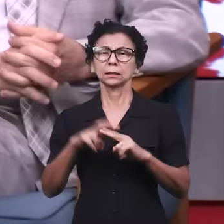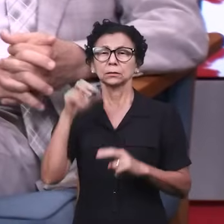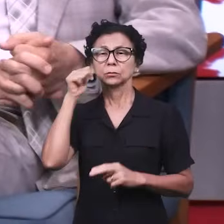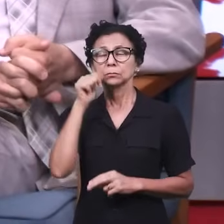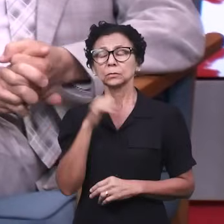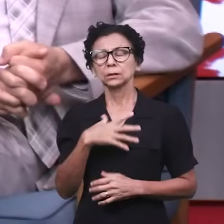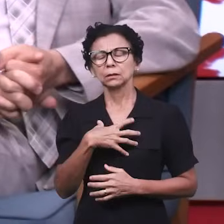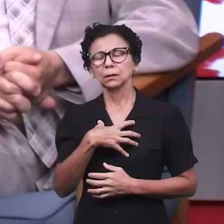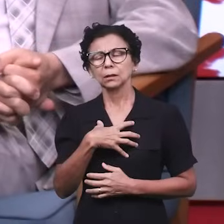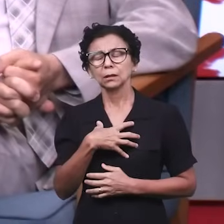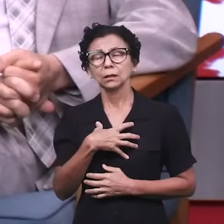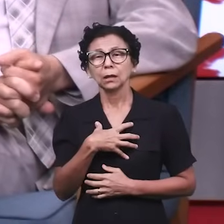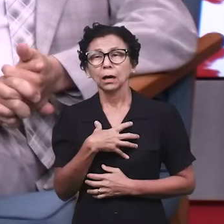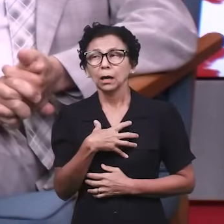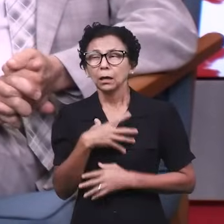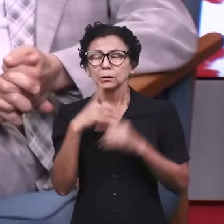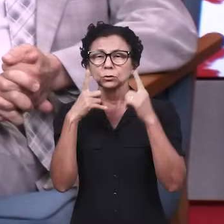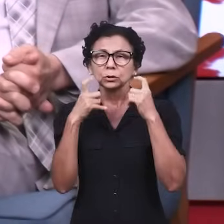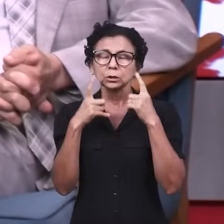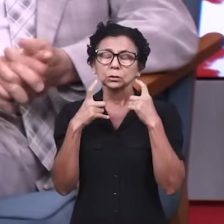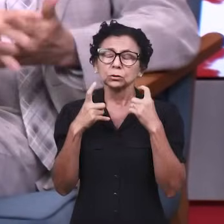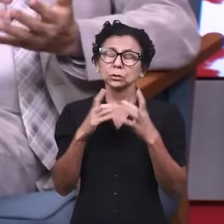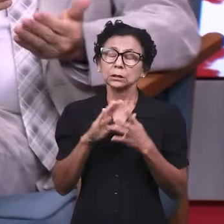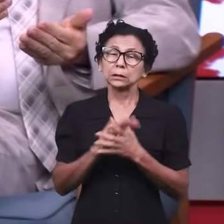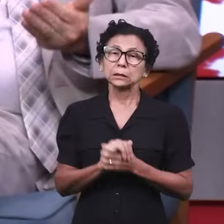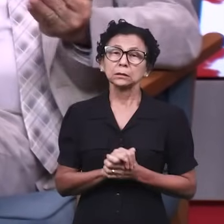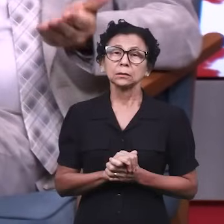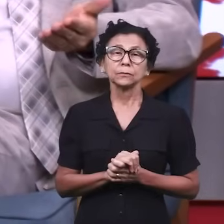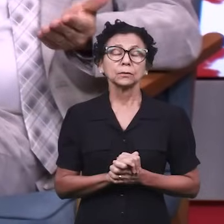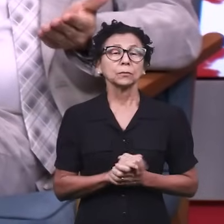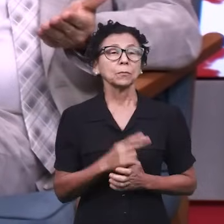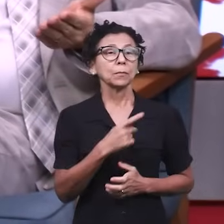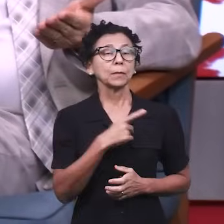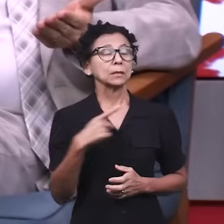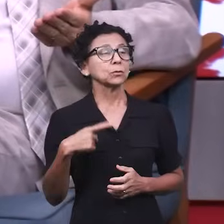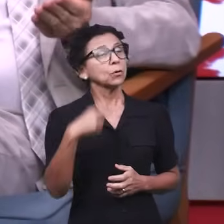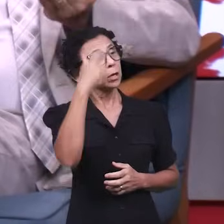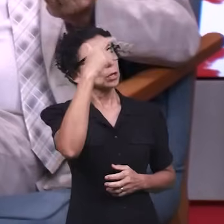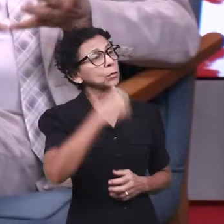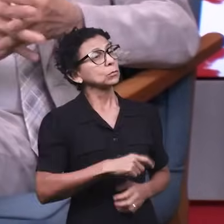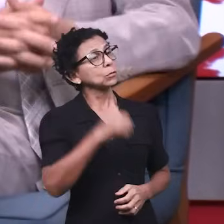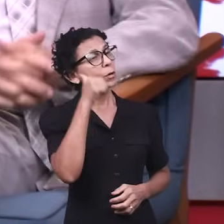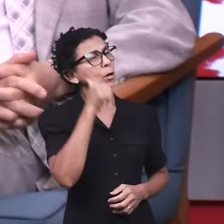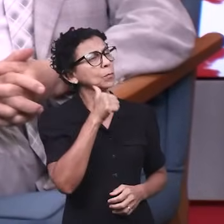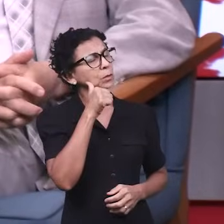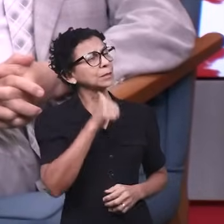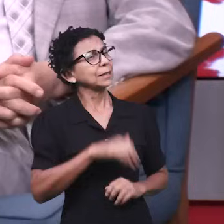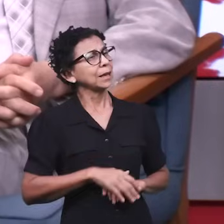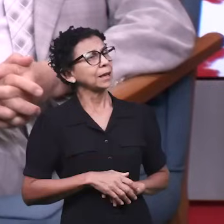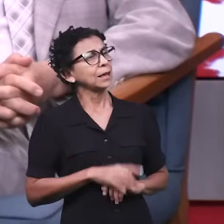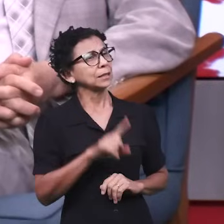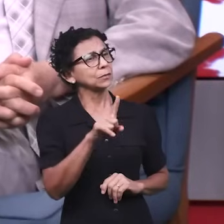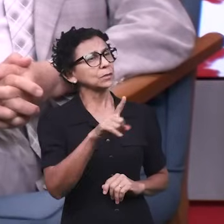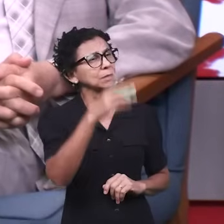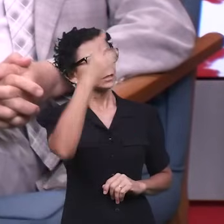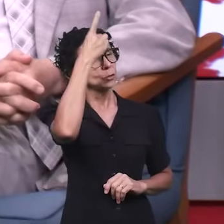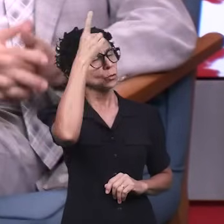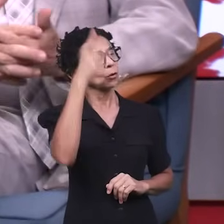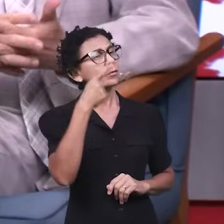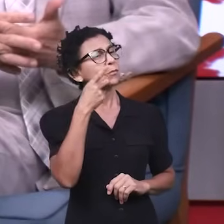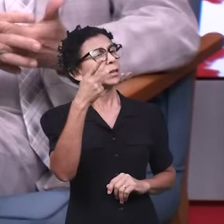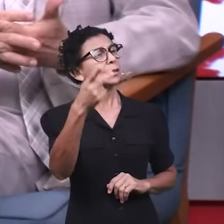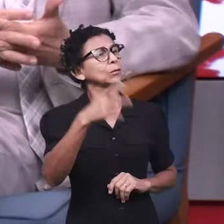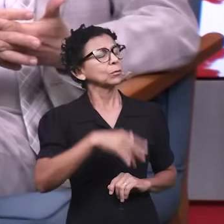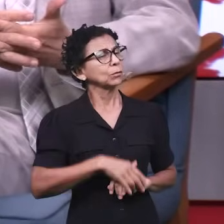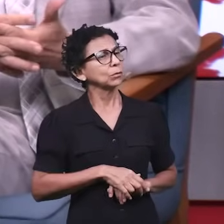atendê-la e ela disse para mim o seguinte, eu sou a mulher do sonho. Eu